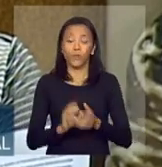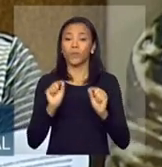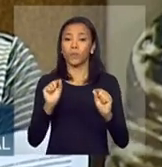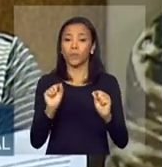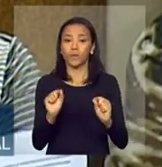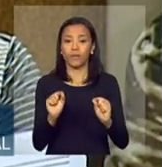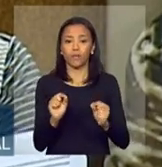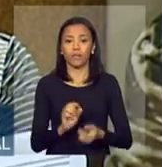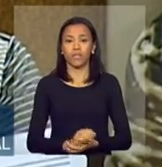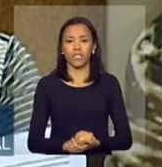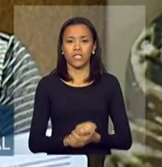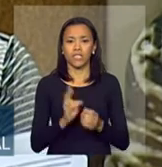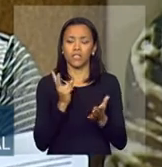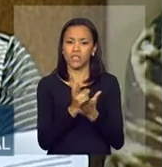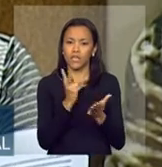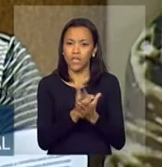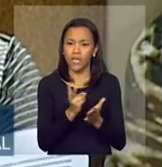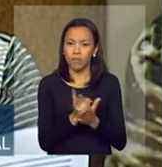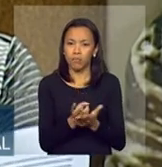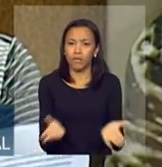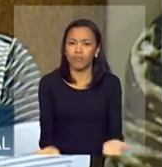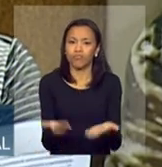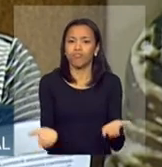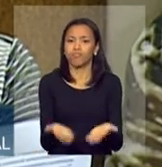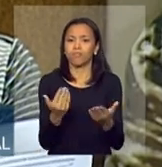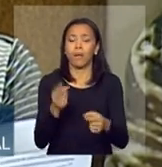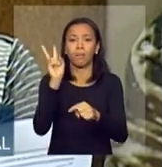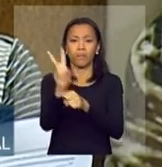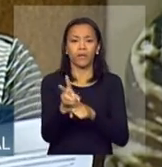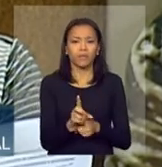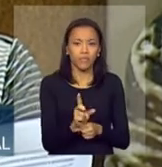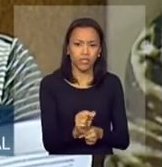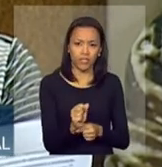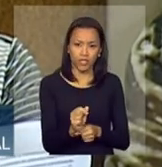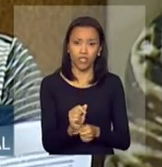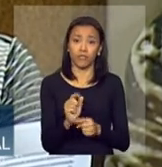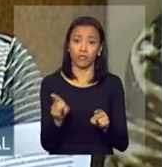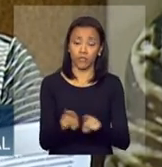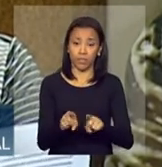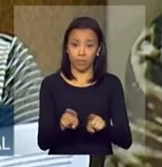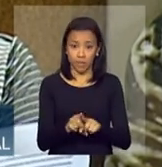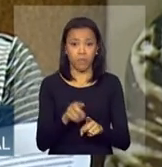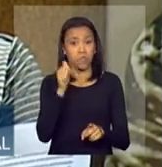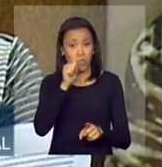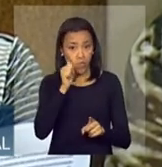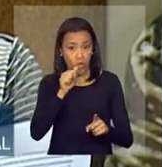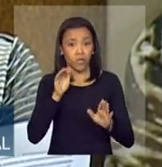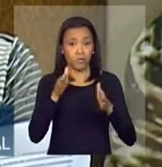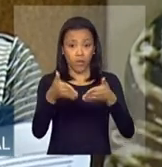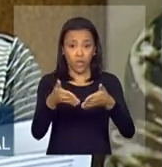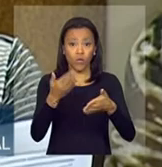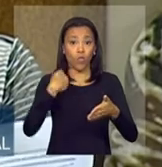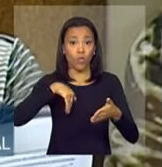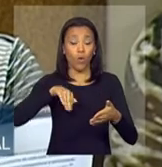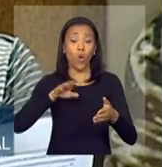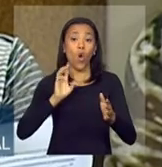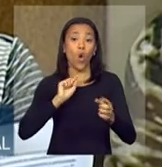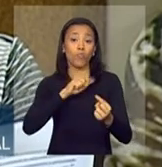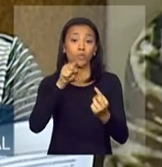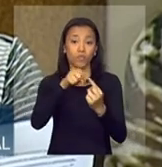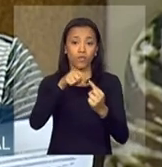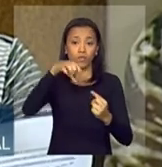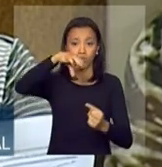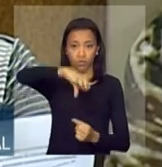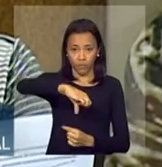formato de fomento à produção, crédito e de até para as mulheres. Objetivo 9,